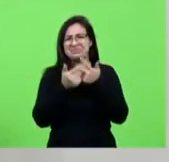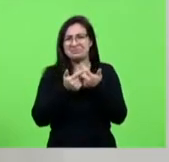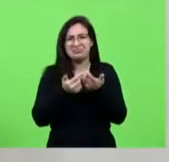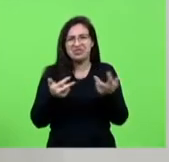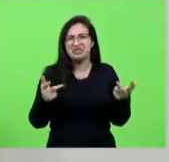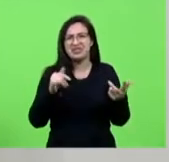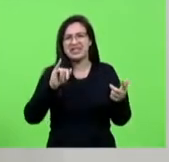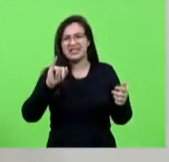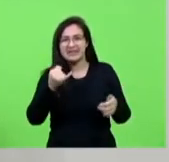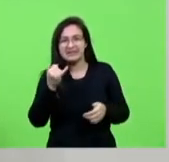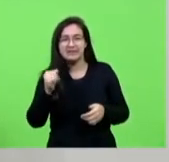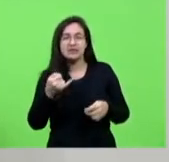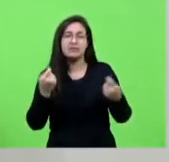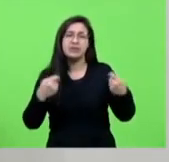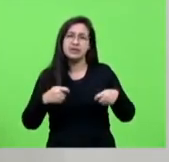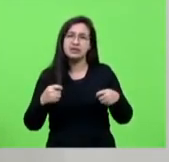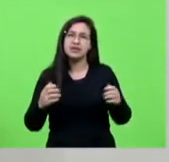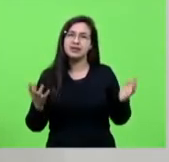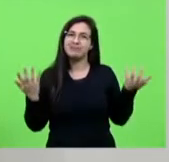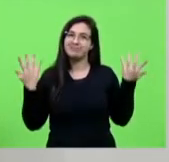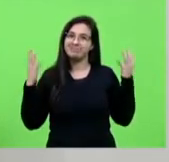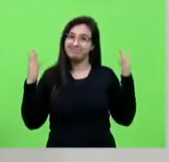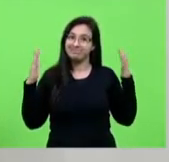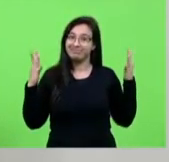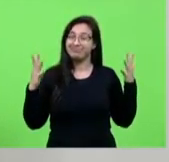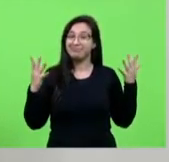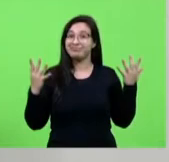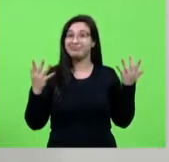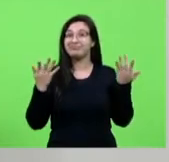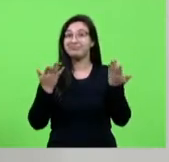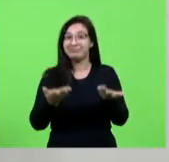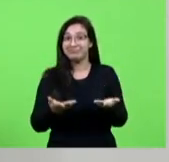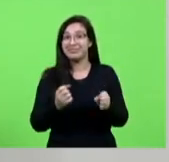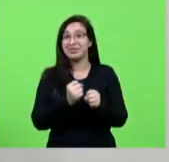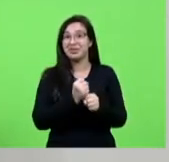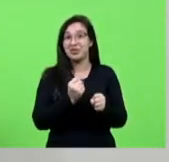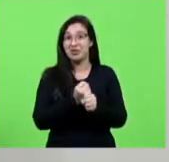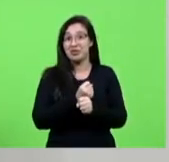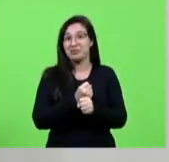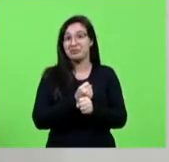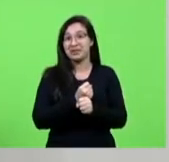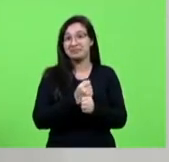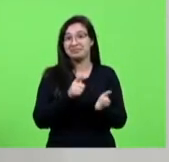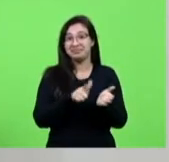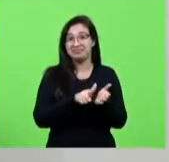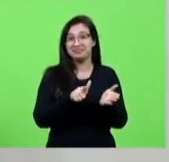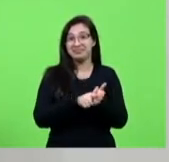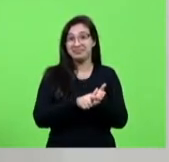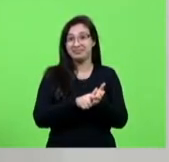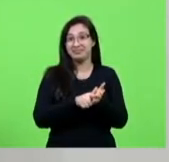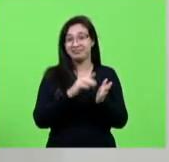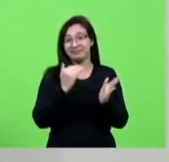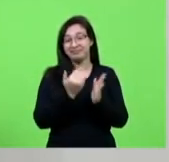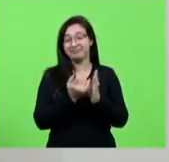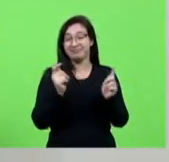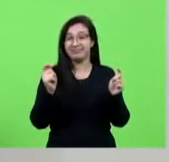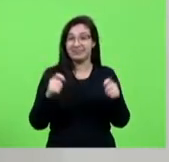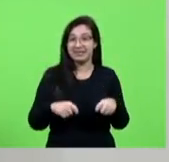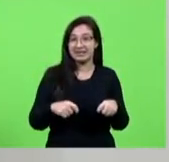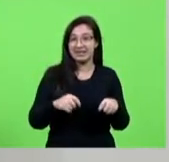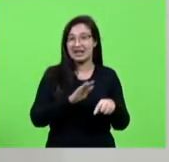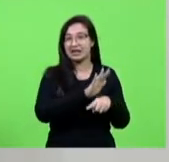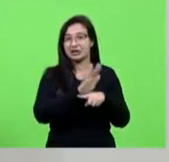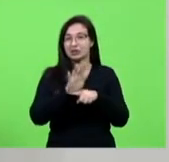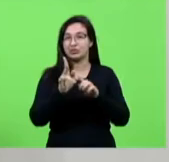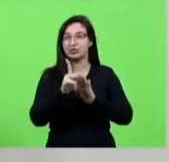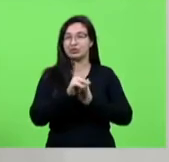que comemorar, né, que finalmente essa obra sairá do papel e depois contribuir com projetos e ideias que